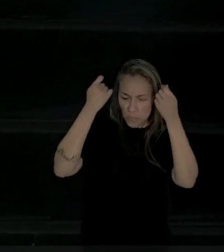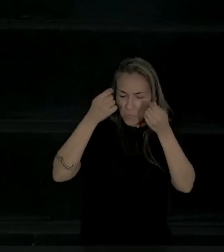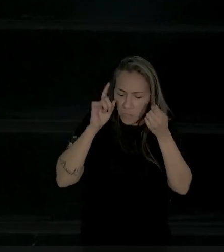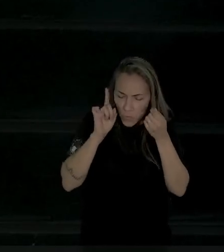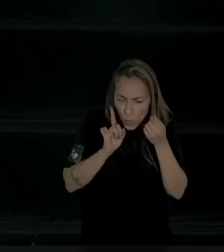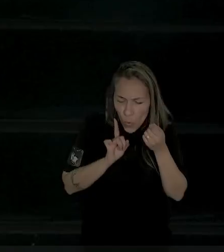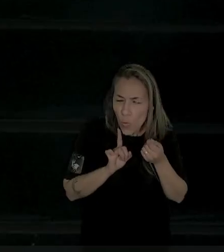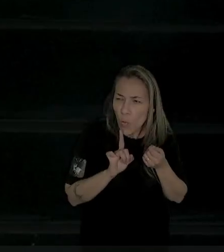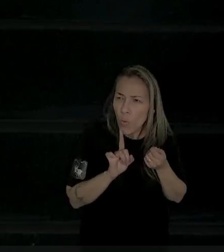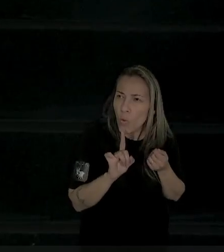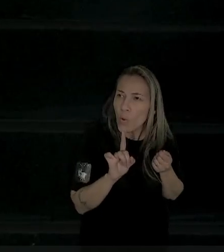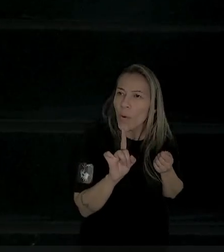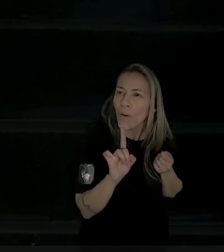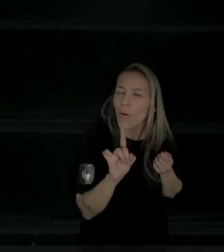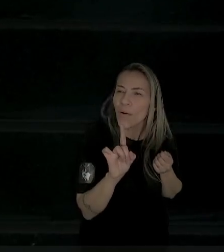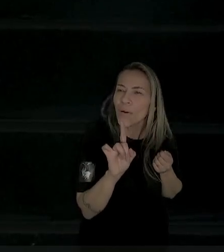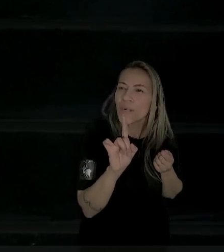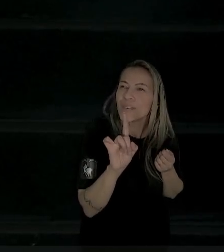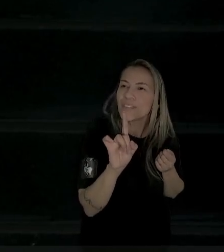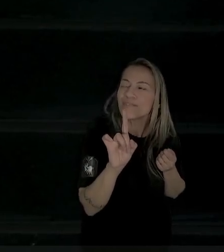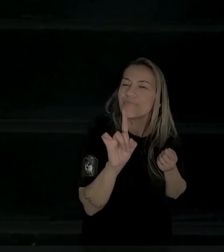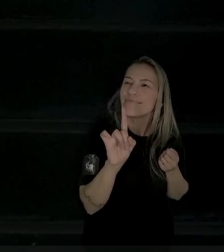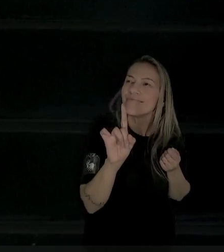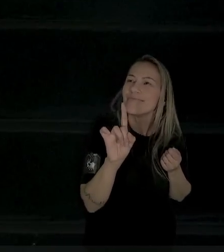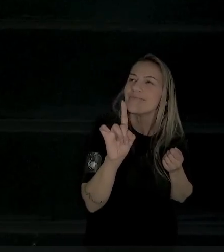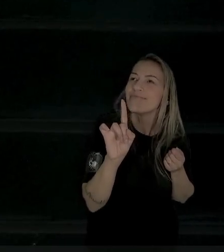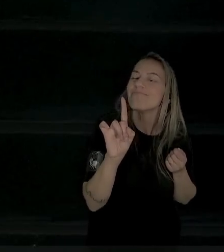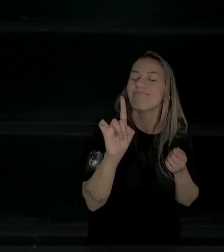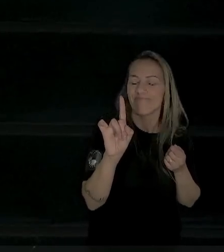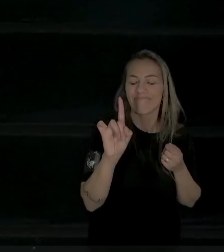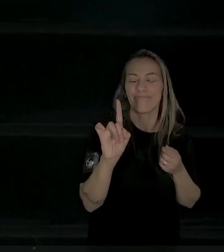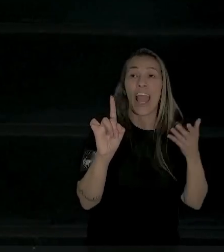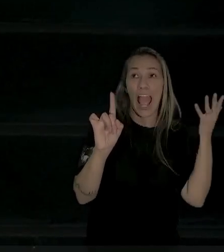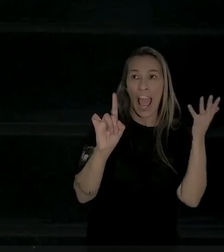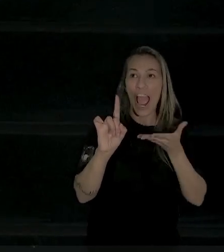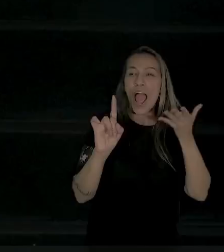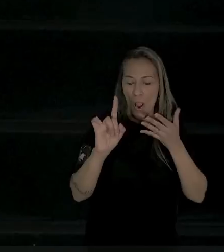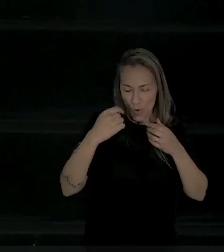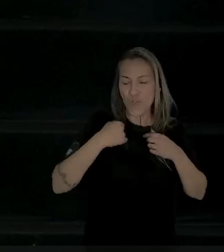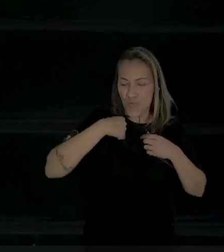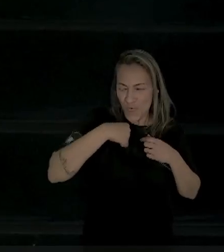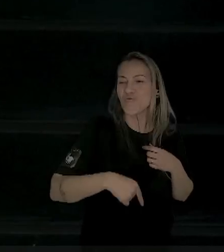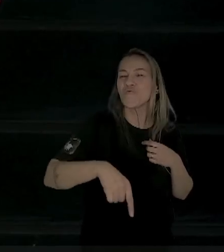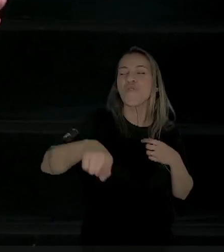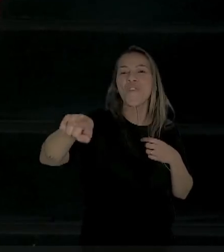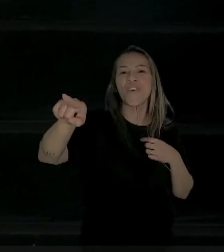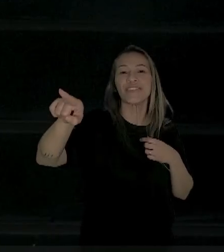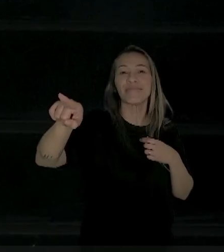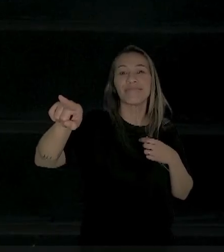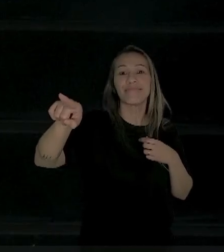Ele volta ao lugar onde ele estava, isso é profético. Quando você ouve